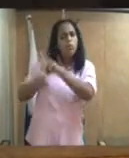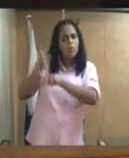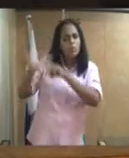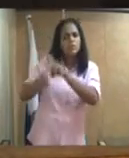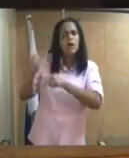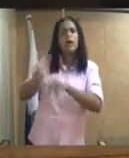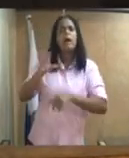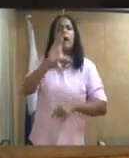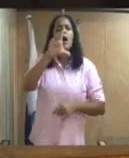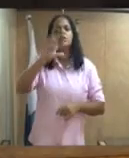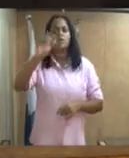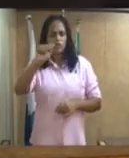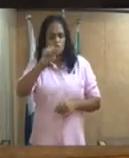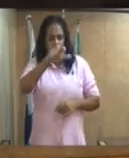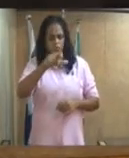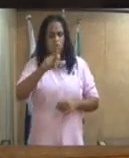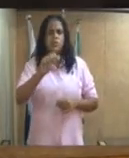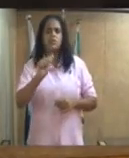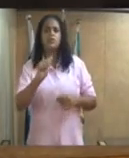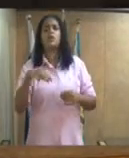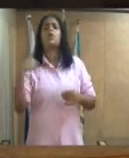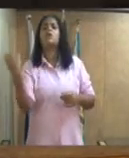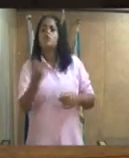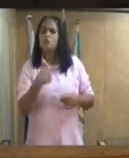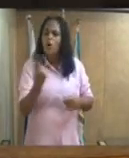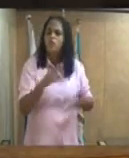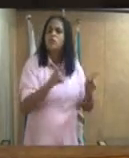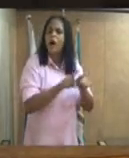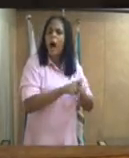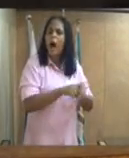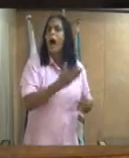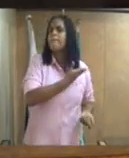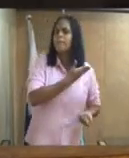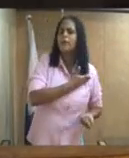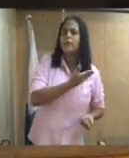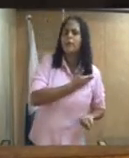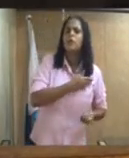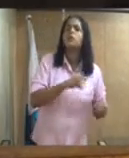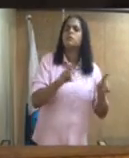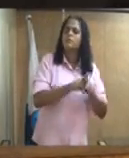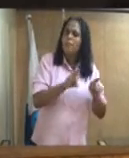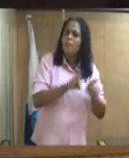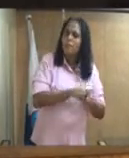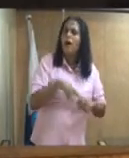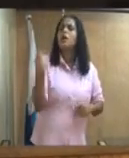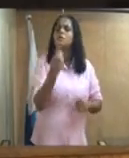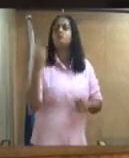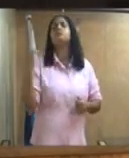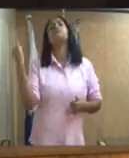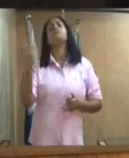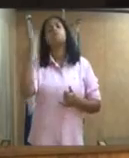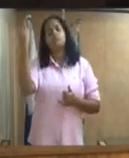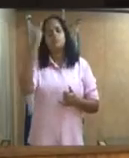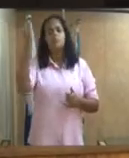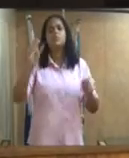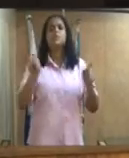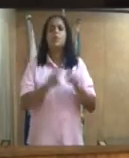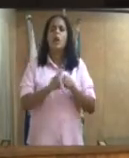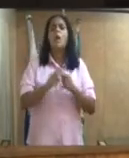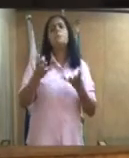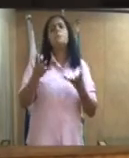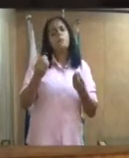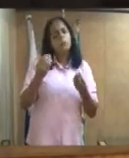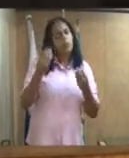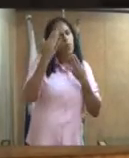Duque de Caxias, meu amigo Galo se encontra presente aí, participando dessa sessão tão importante. Deixo aqui meu muito